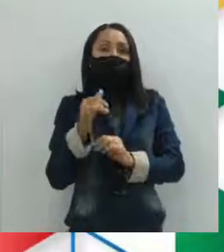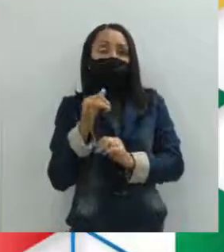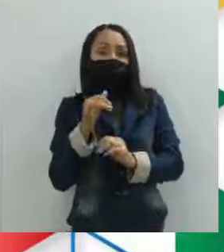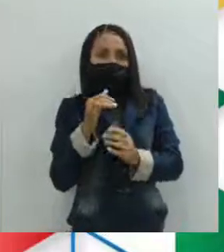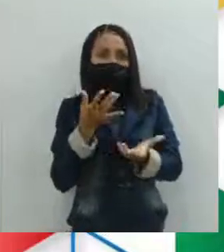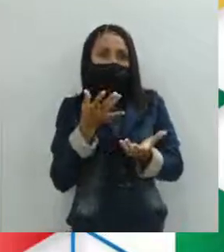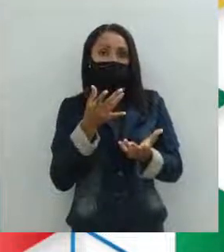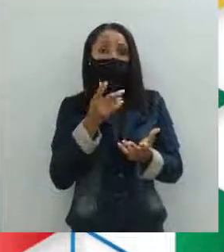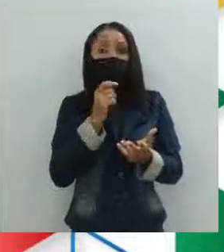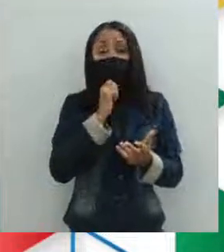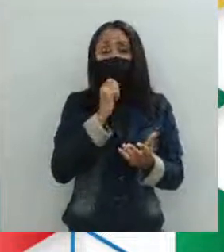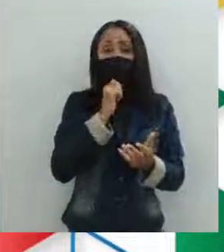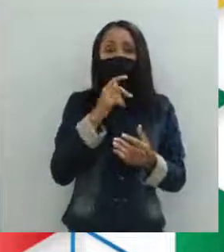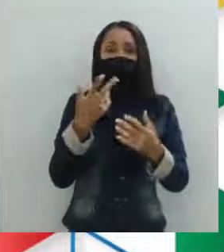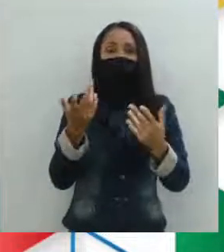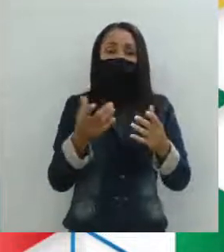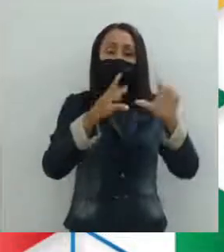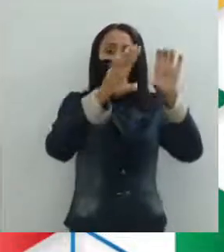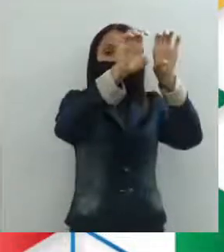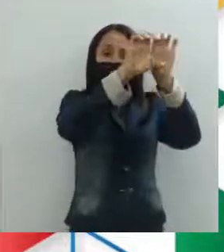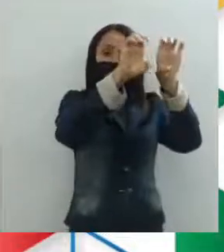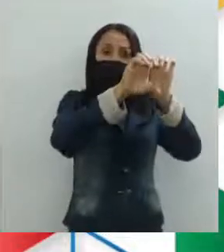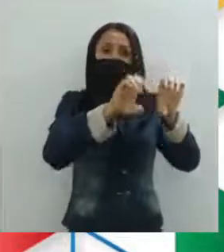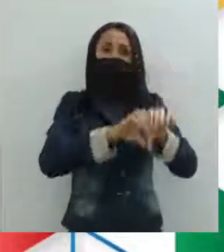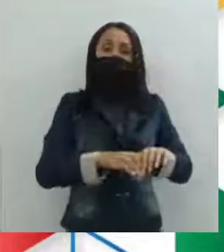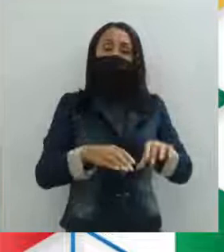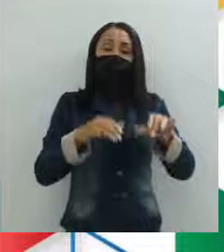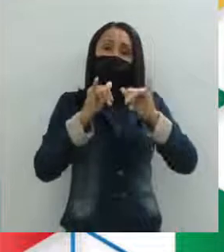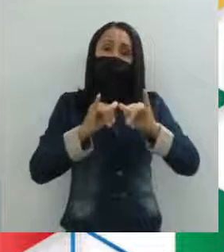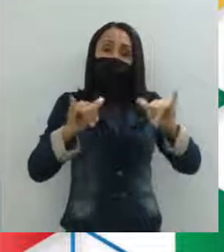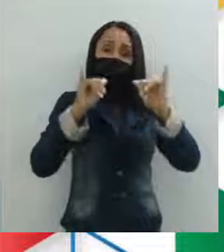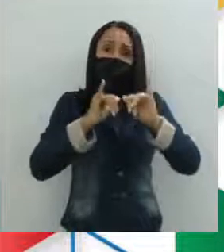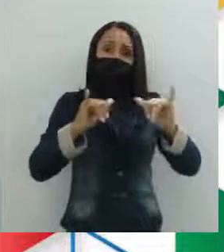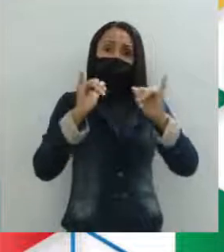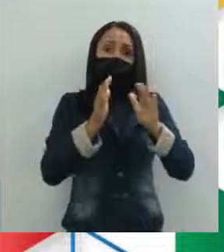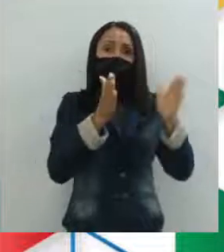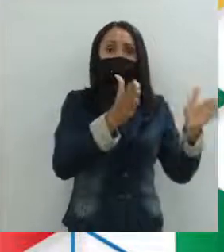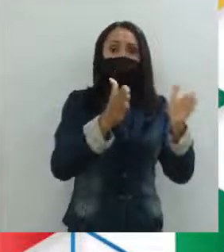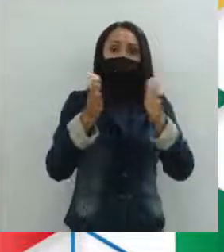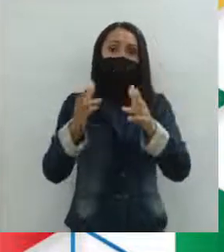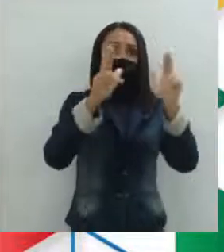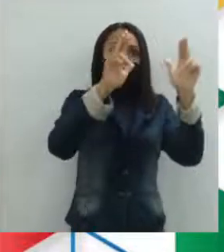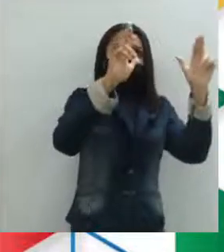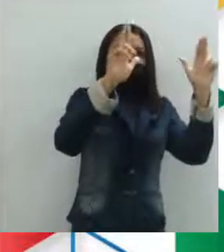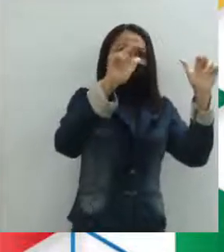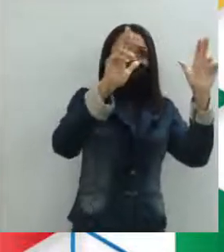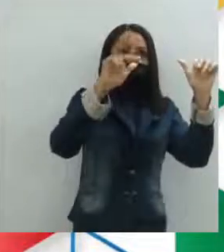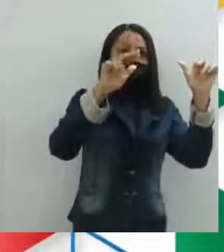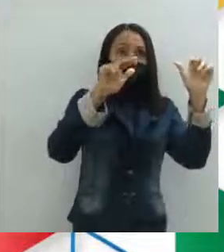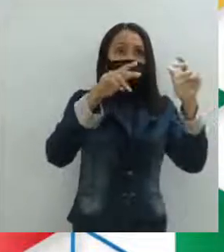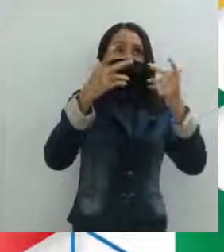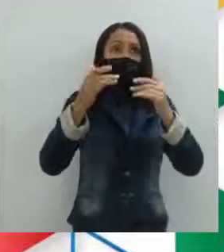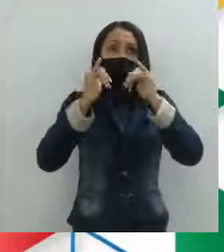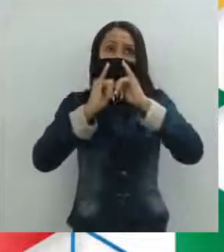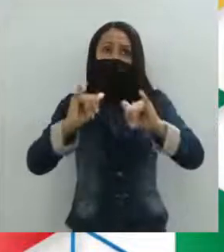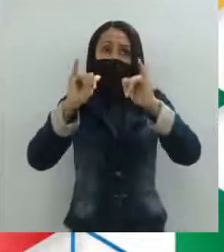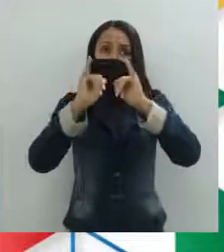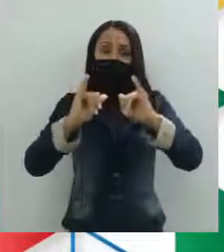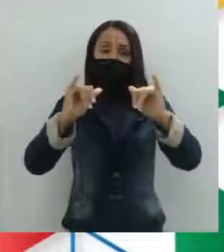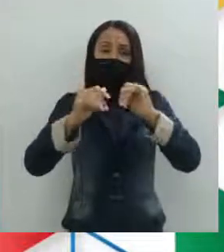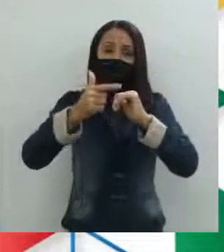seguinte informação. Sua estrutura, a notícia, divide-se em título, lead,